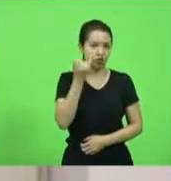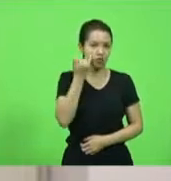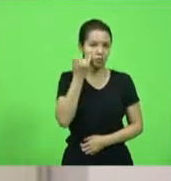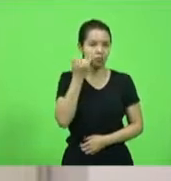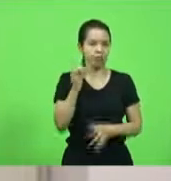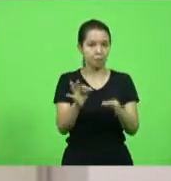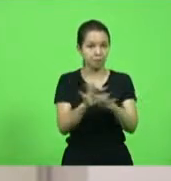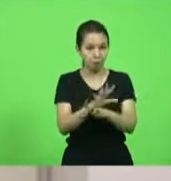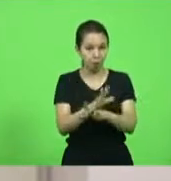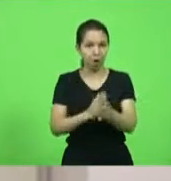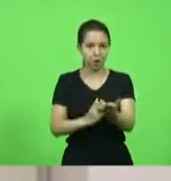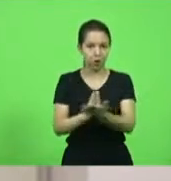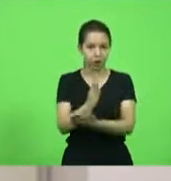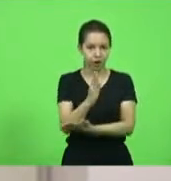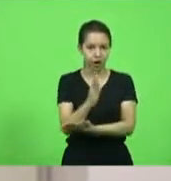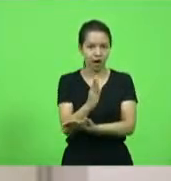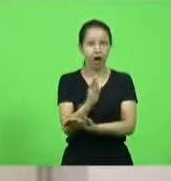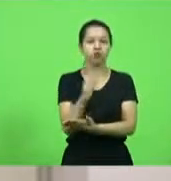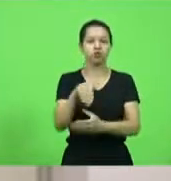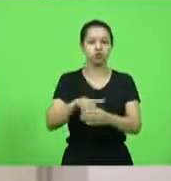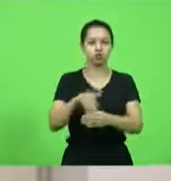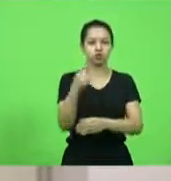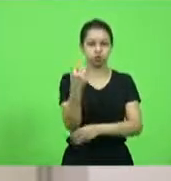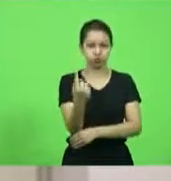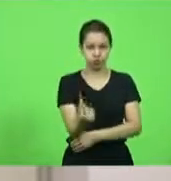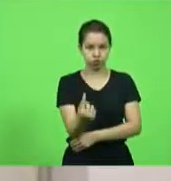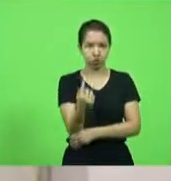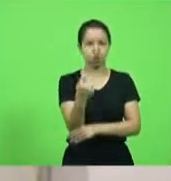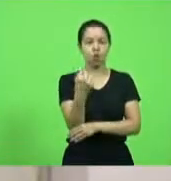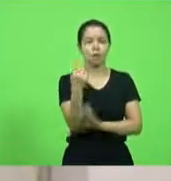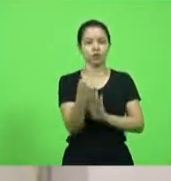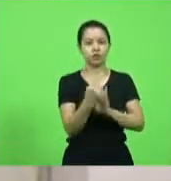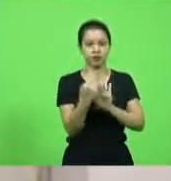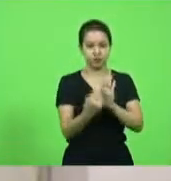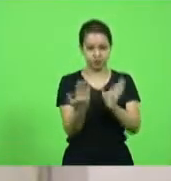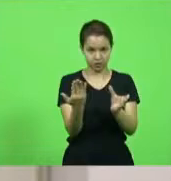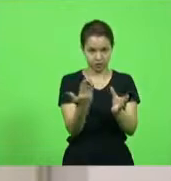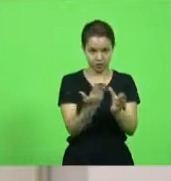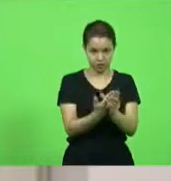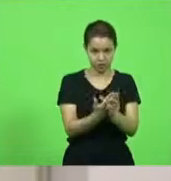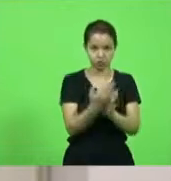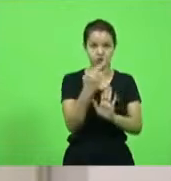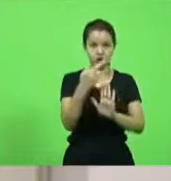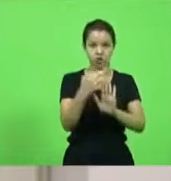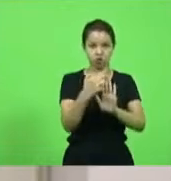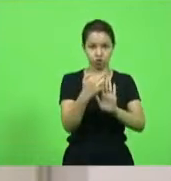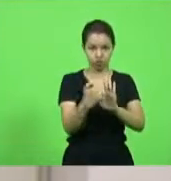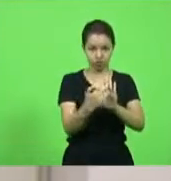aprovado em turno único pelo processo nominal o projeto de resolução